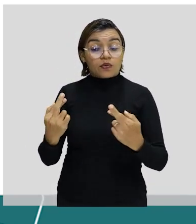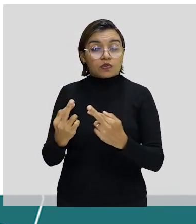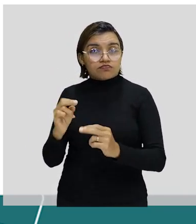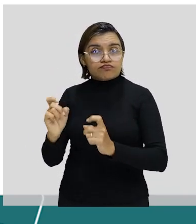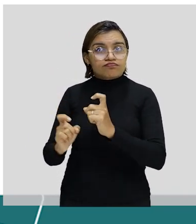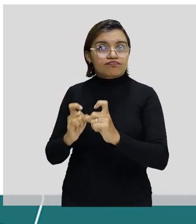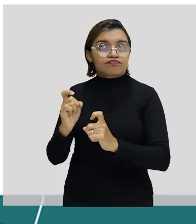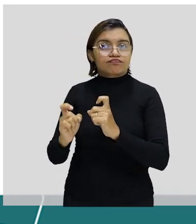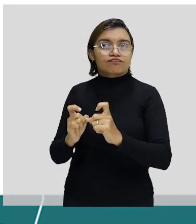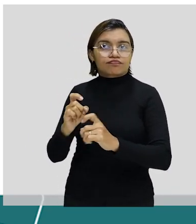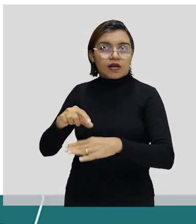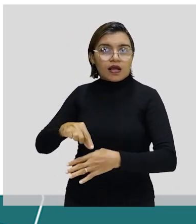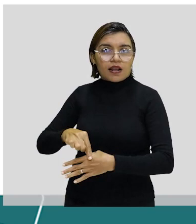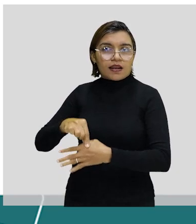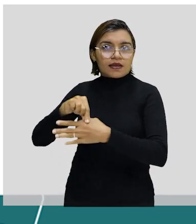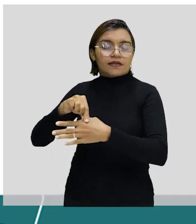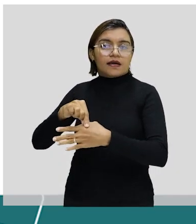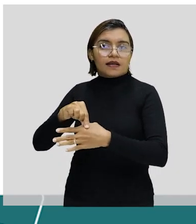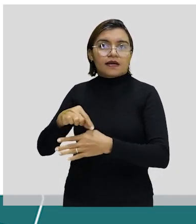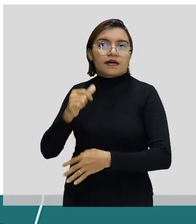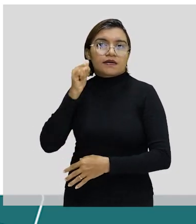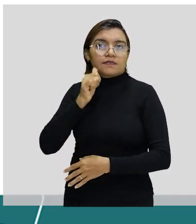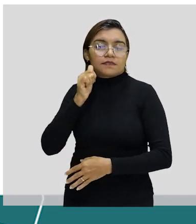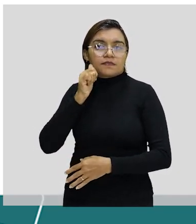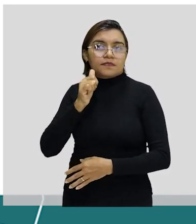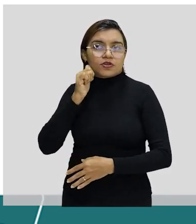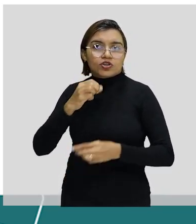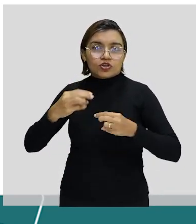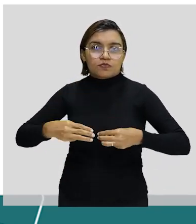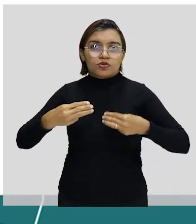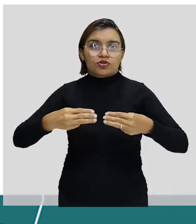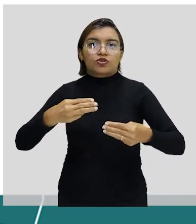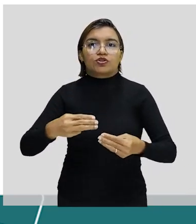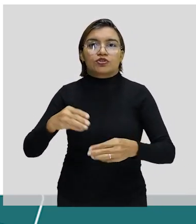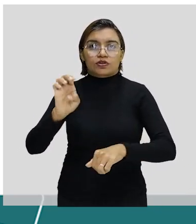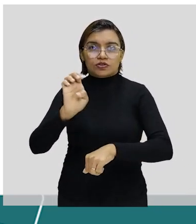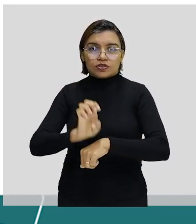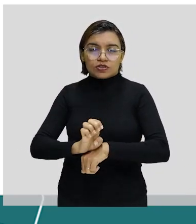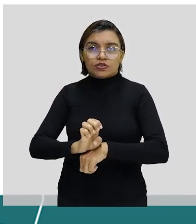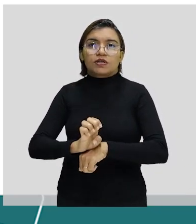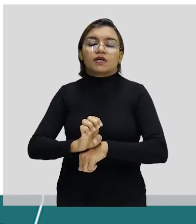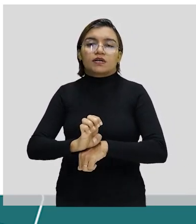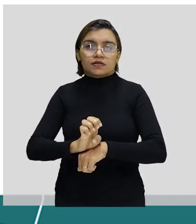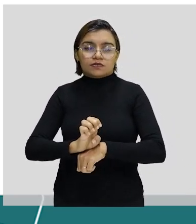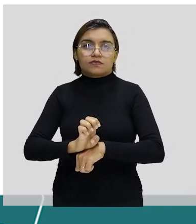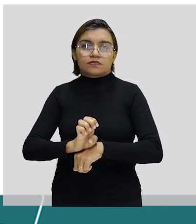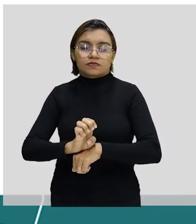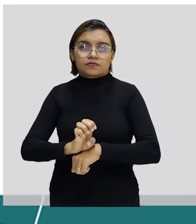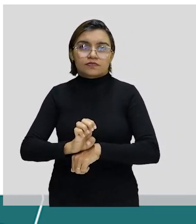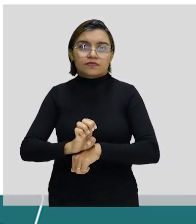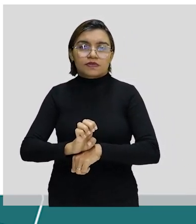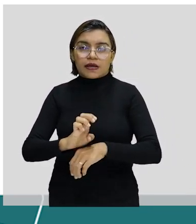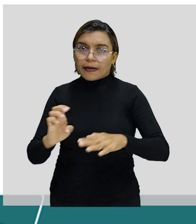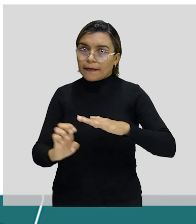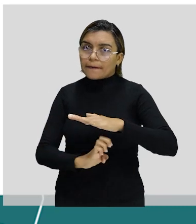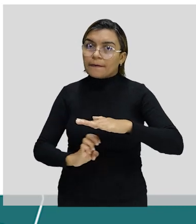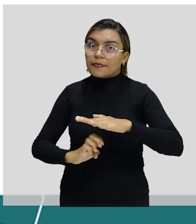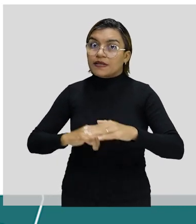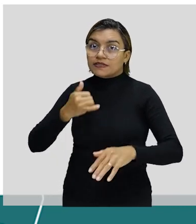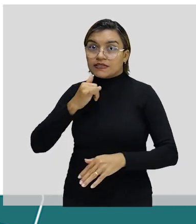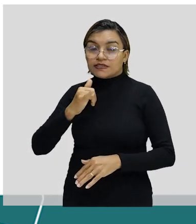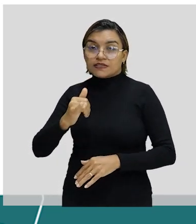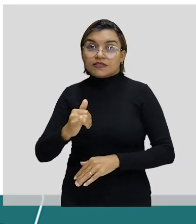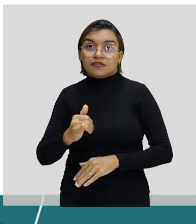foi conduzida pela senhora ministra do Estado de Minas e Energia, com participação